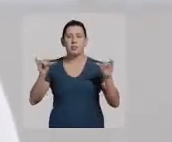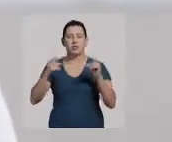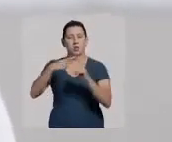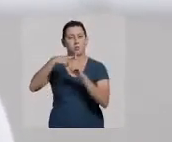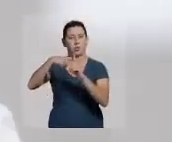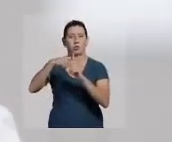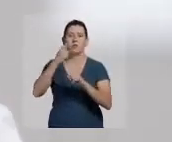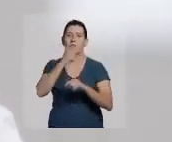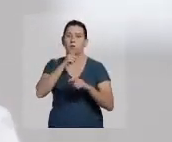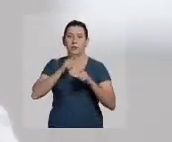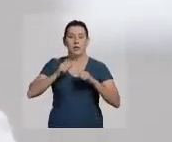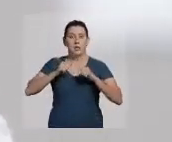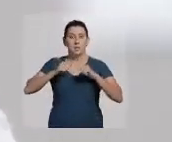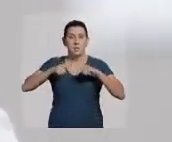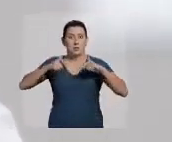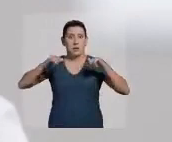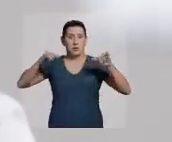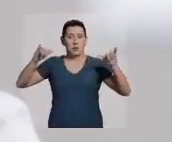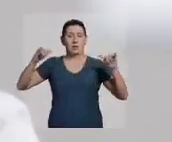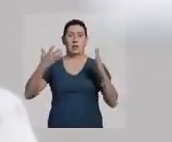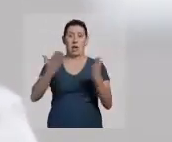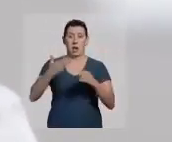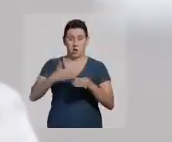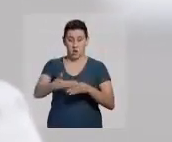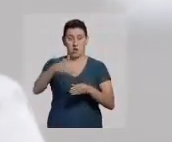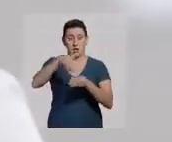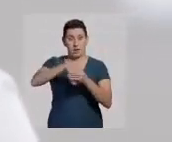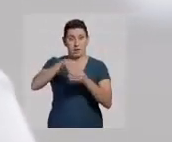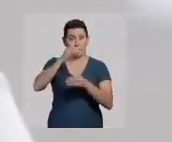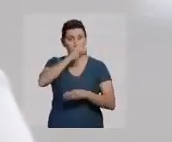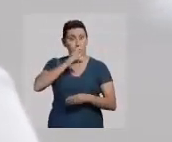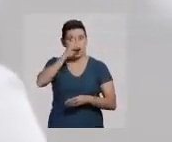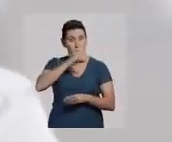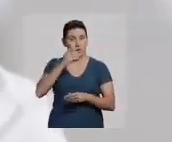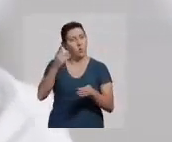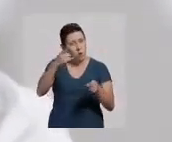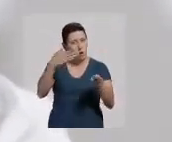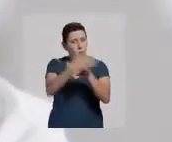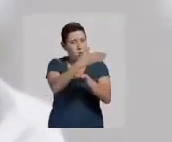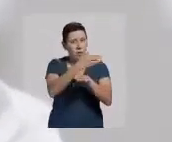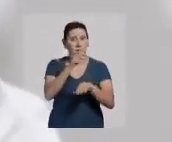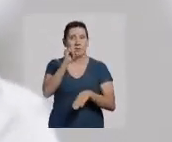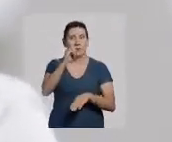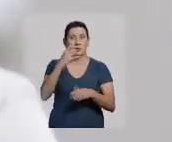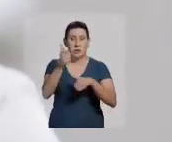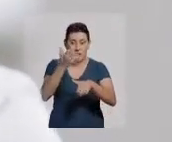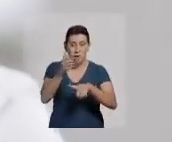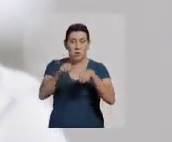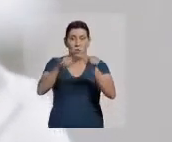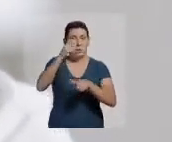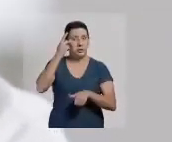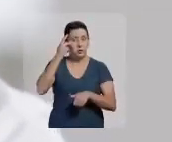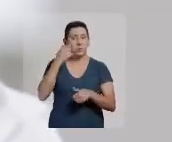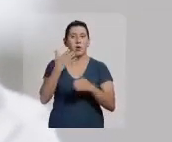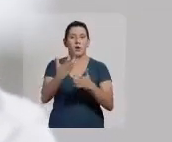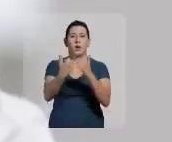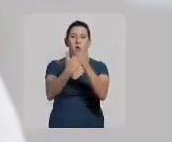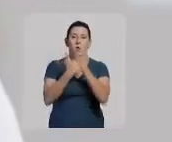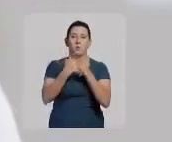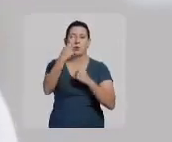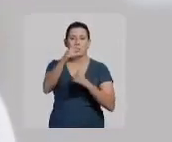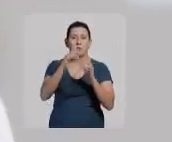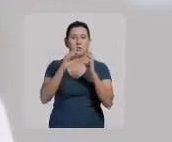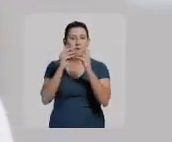não para de crescer. A eleição é nesse domingo. Compareça. Para mudar São Paulo, conto com o seu apoio, dos seus amigos e da sua